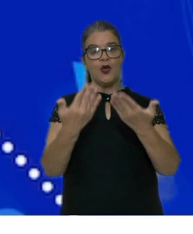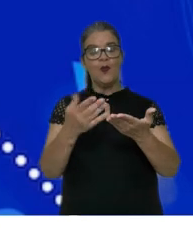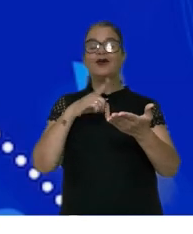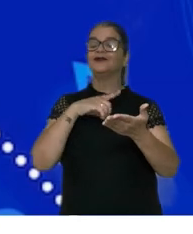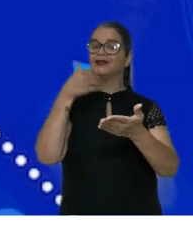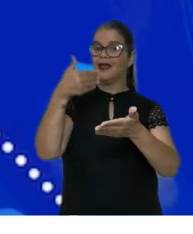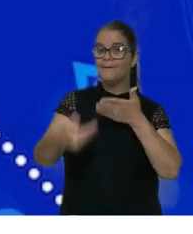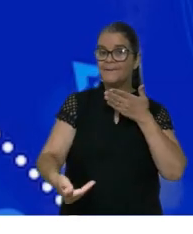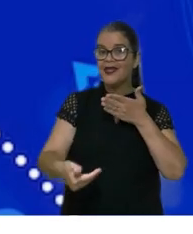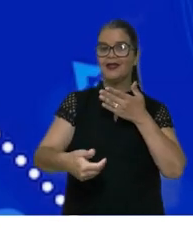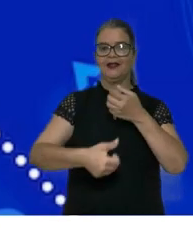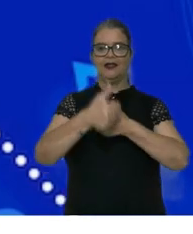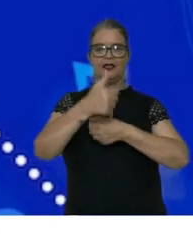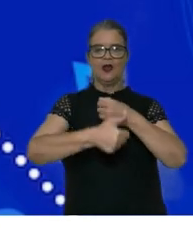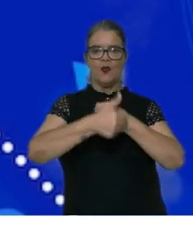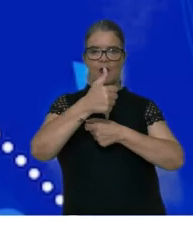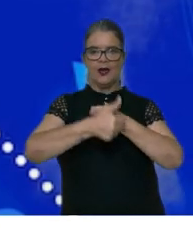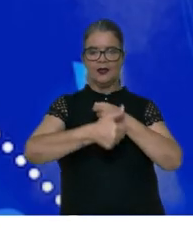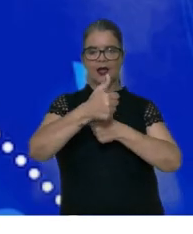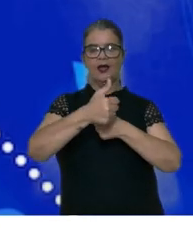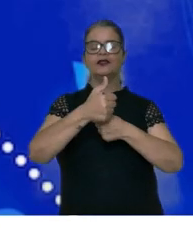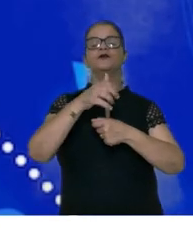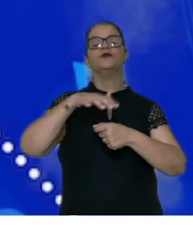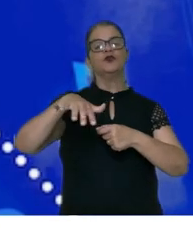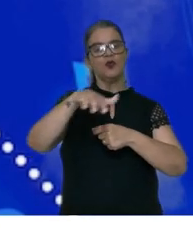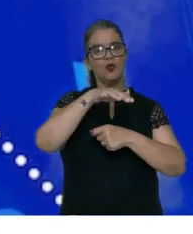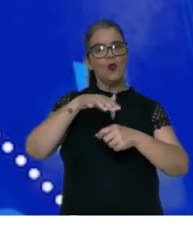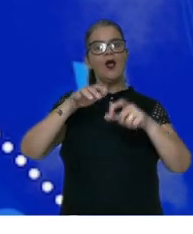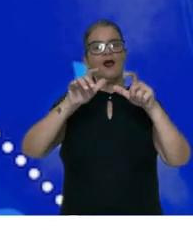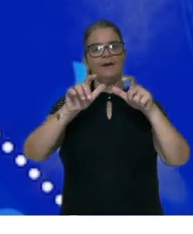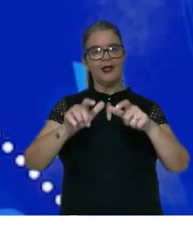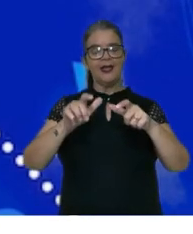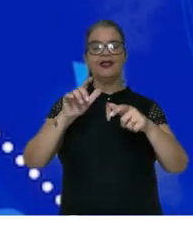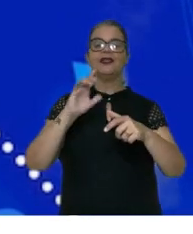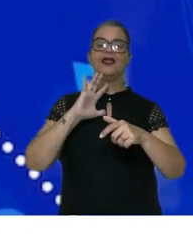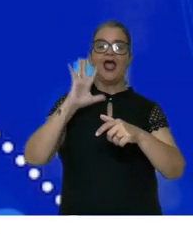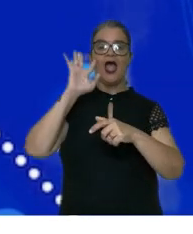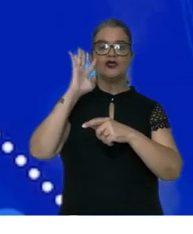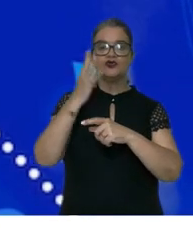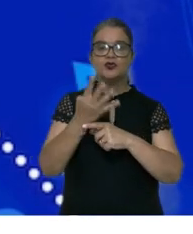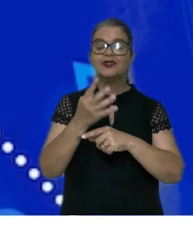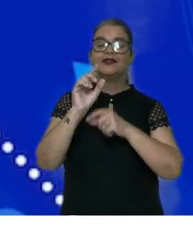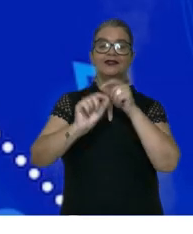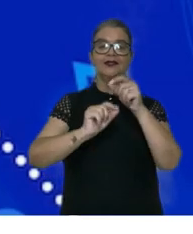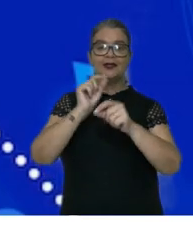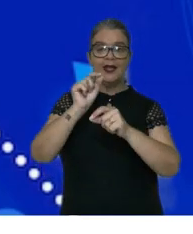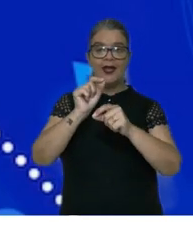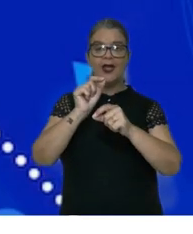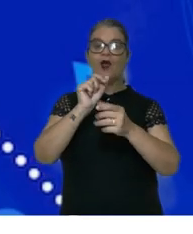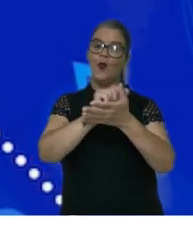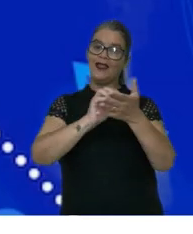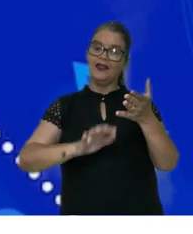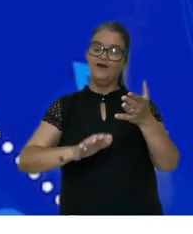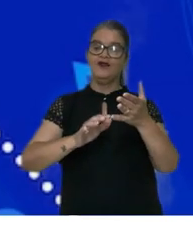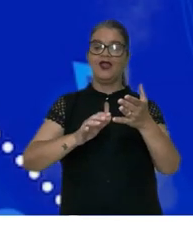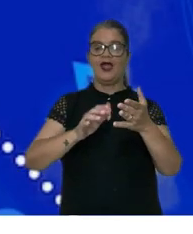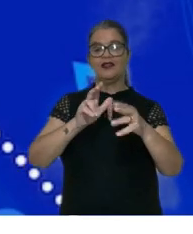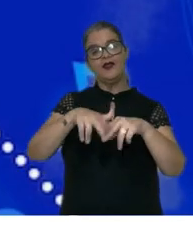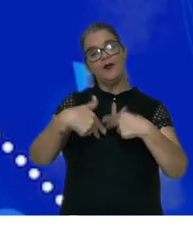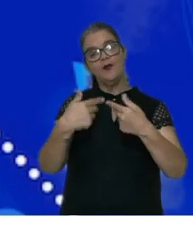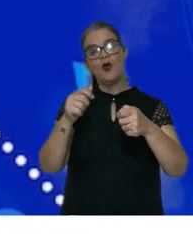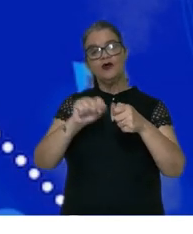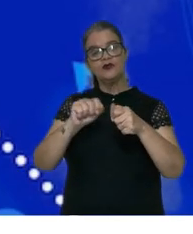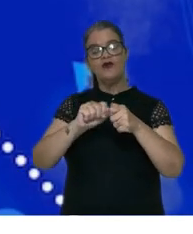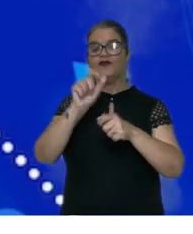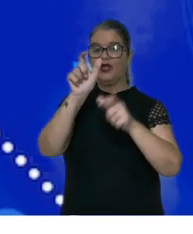perda de qualidade do ambiente resultante de uma atividade humana,